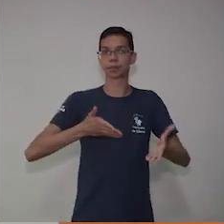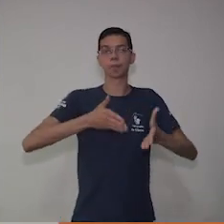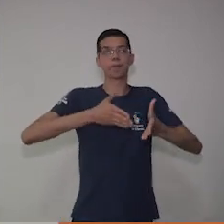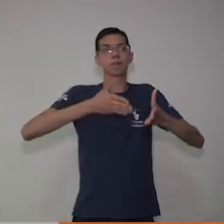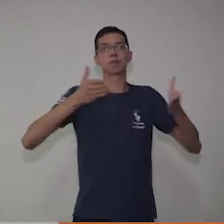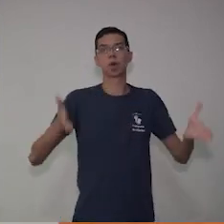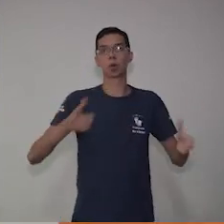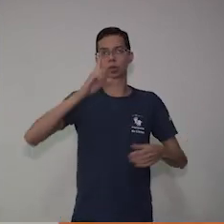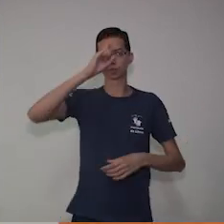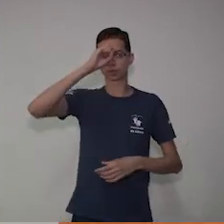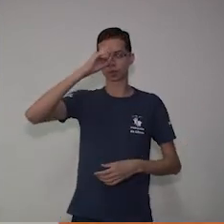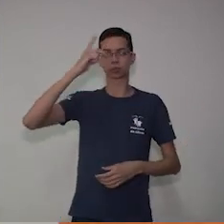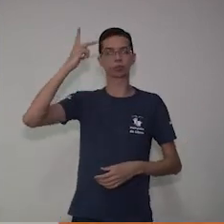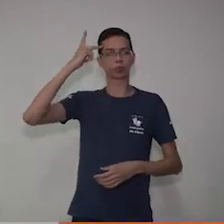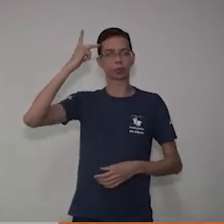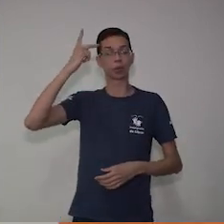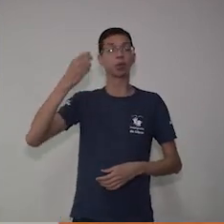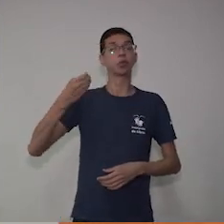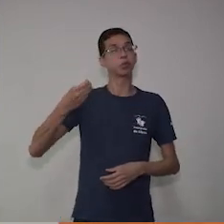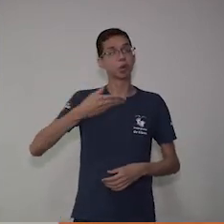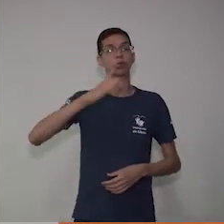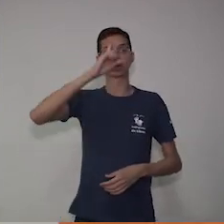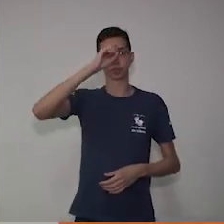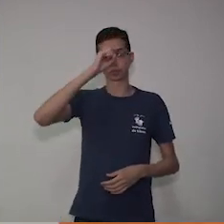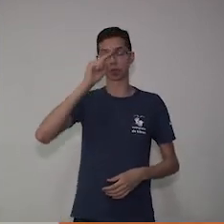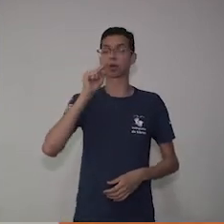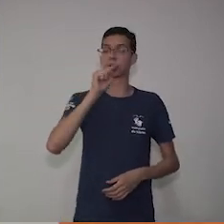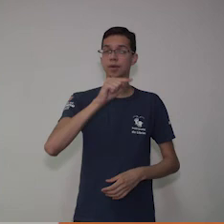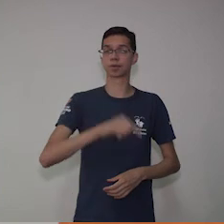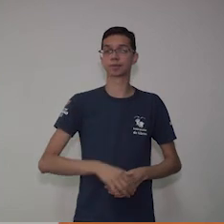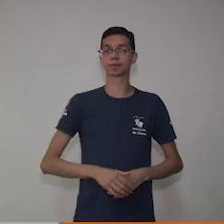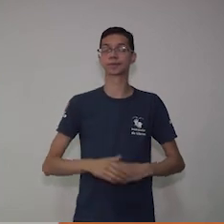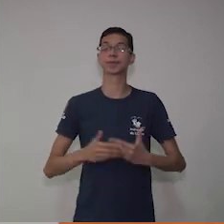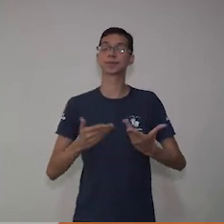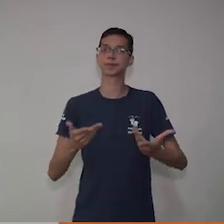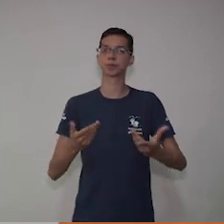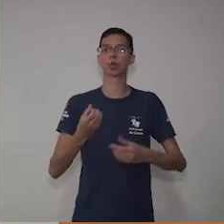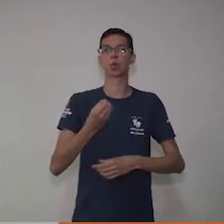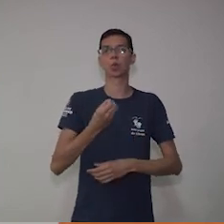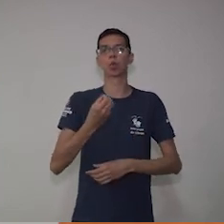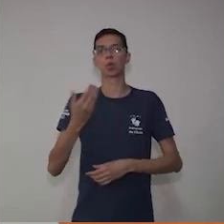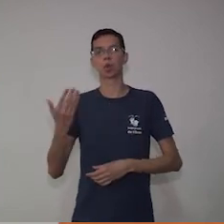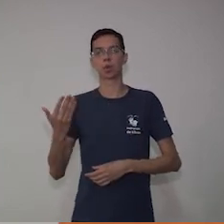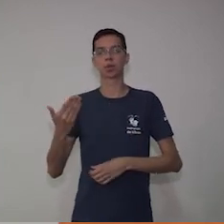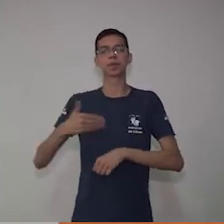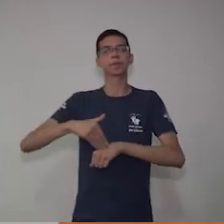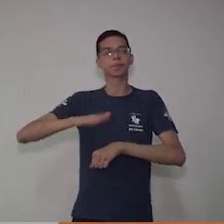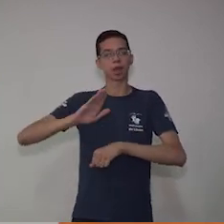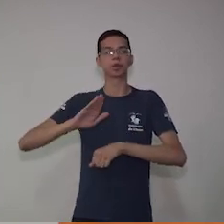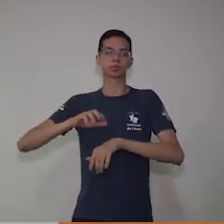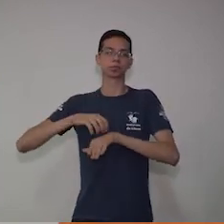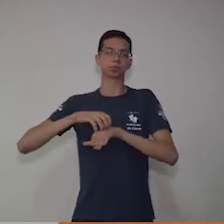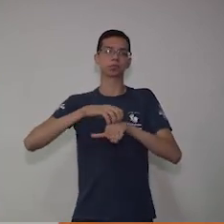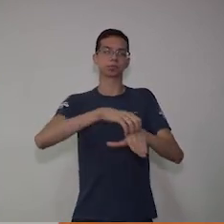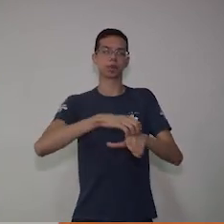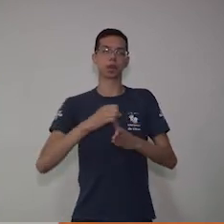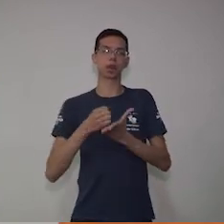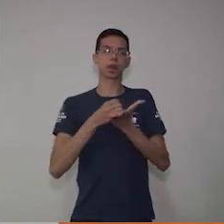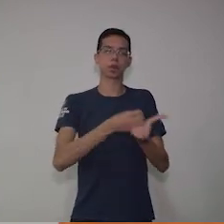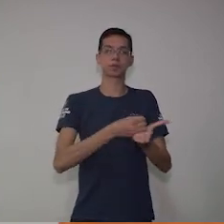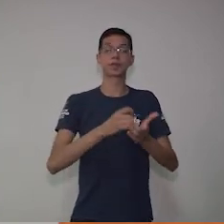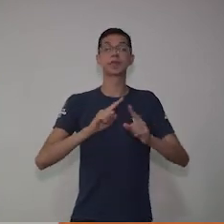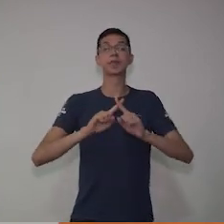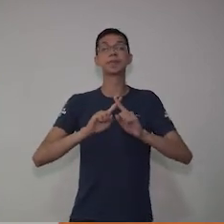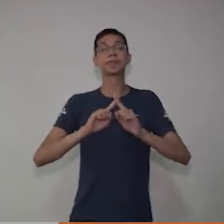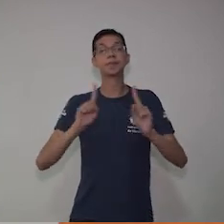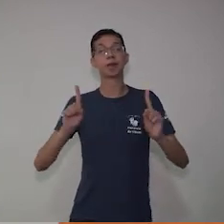temos, de ser um hospital novo, nós também, então, ali acabamos dirigindo uma quantidade maior de pacientes. Mas a distribuição é feita,